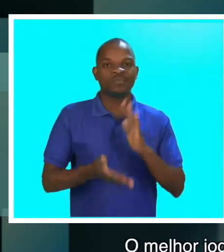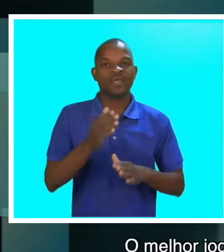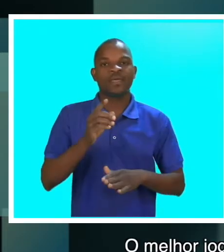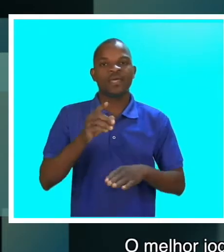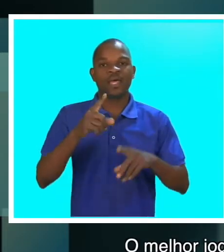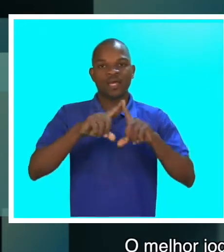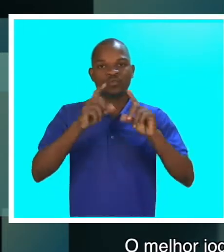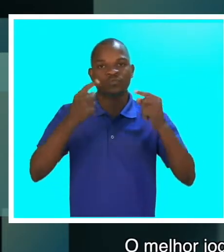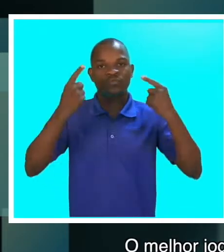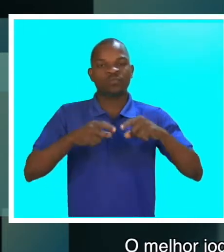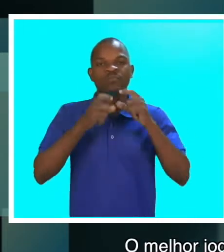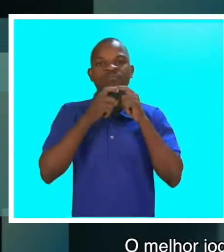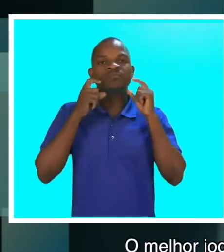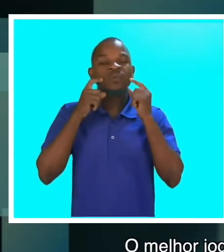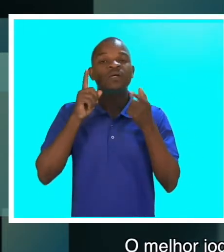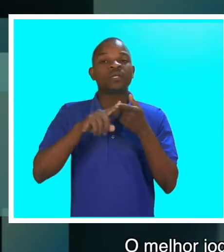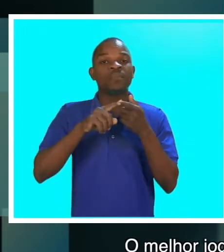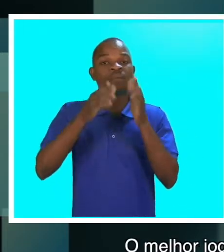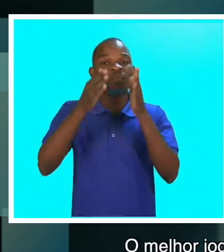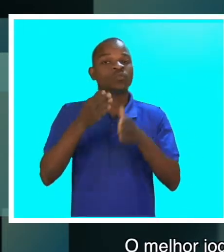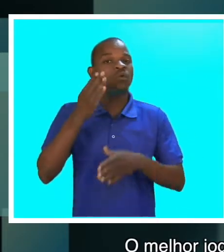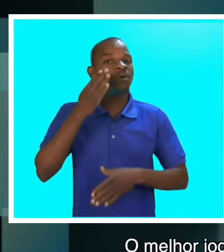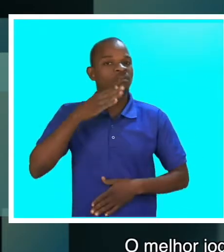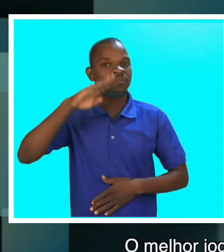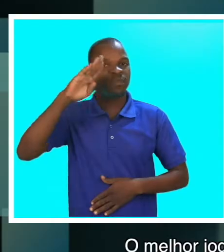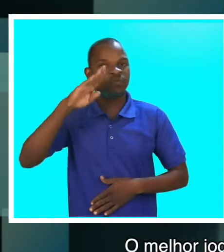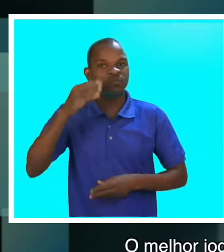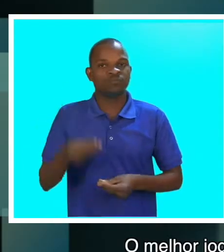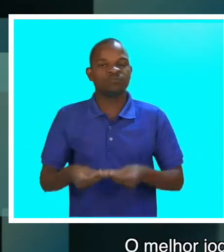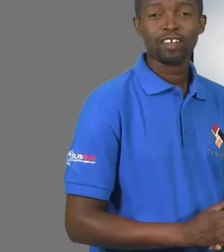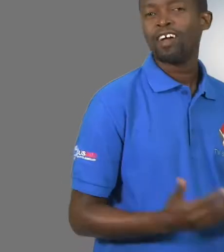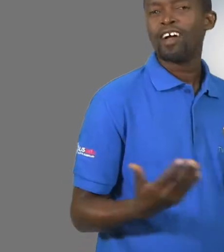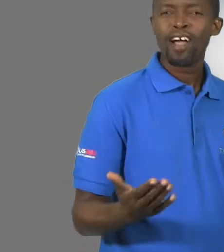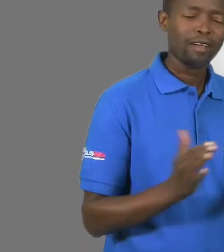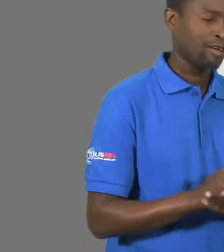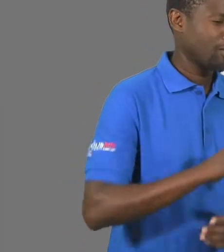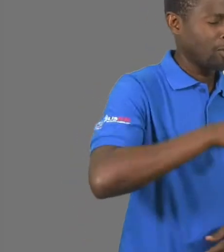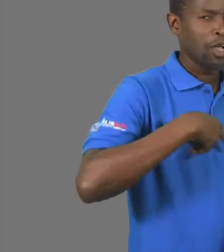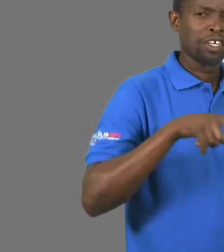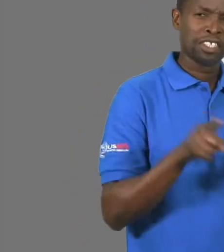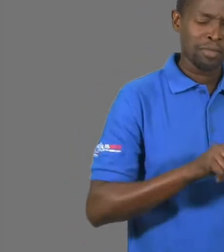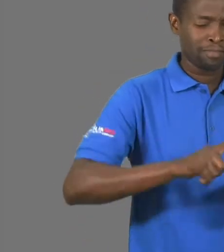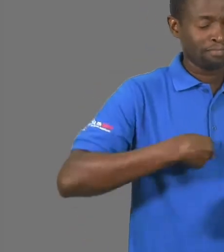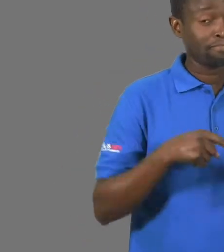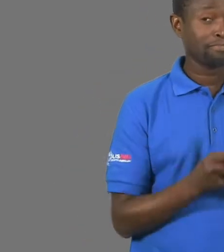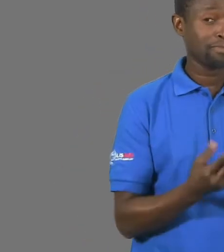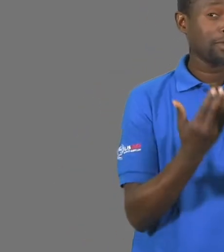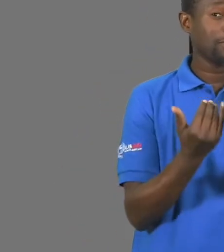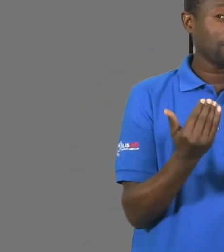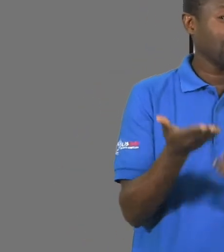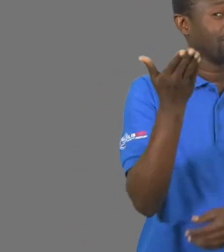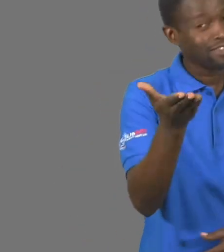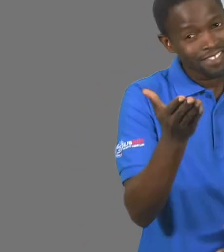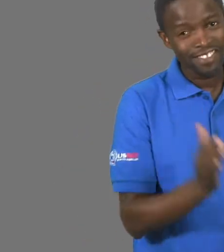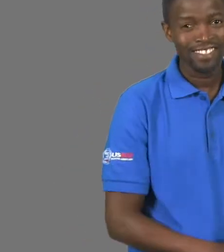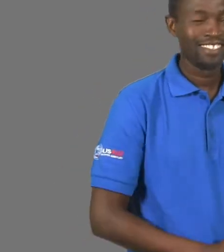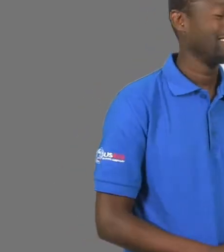O melhor jogador vai receber uma viatura zero quilômetro. Também esperamos isso.